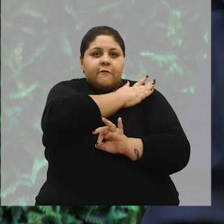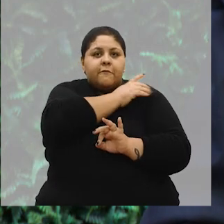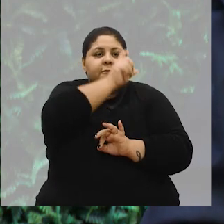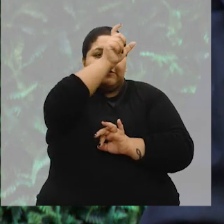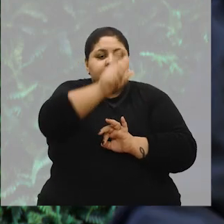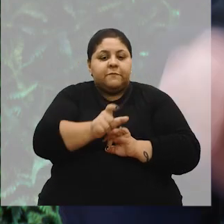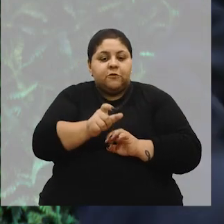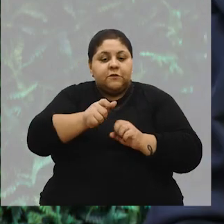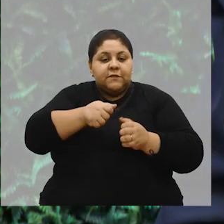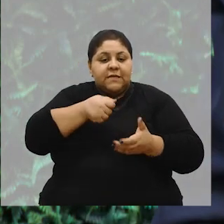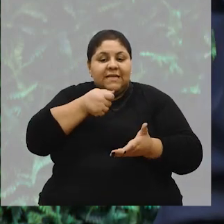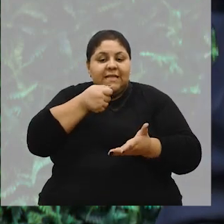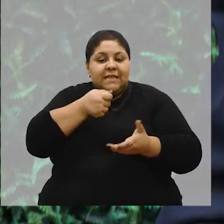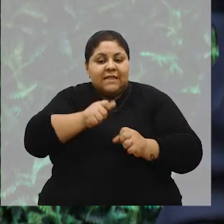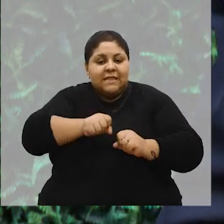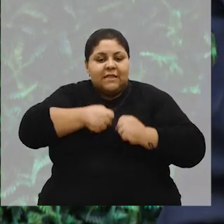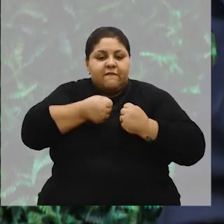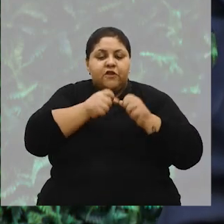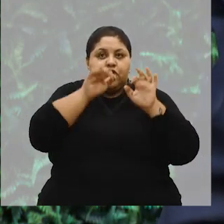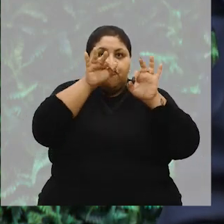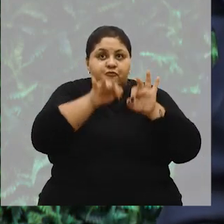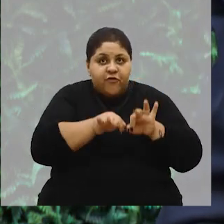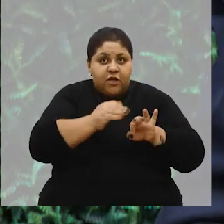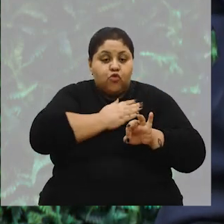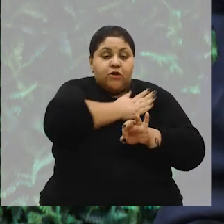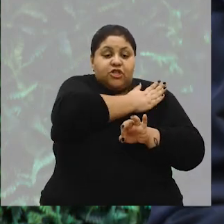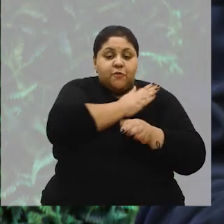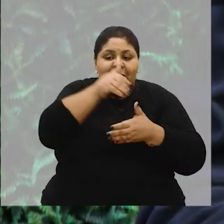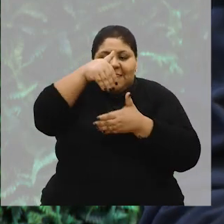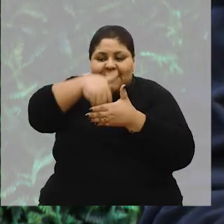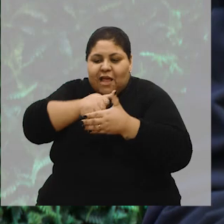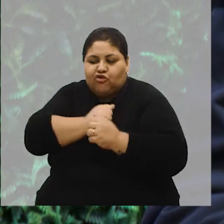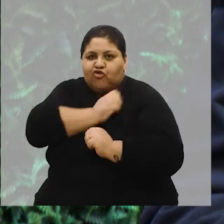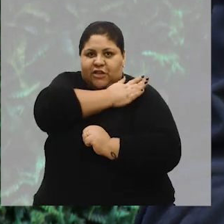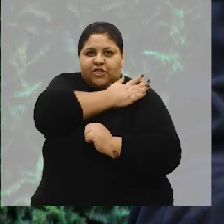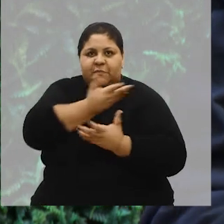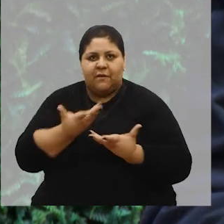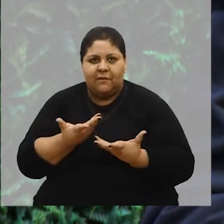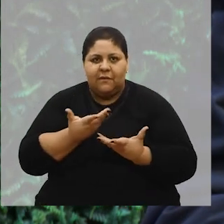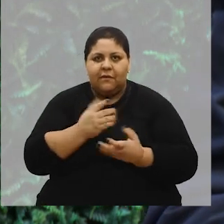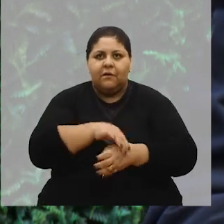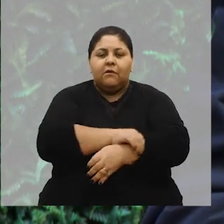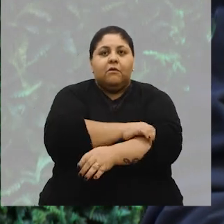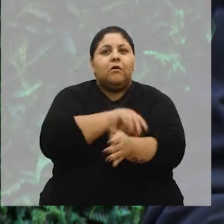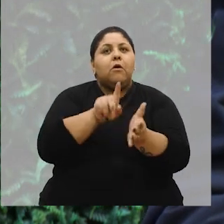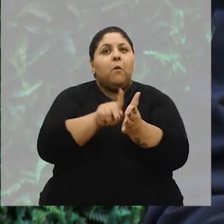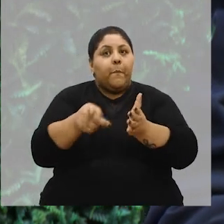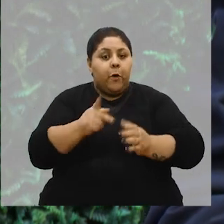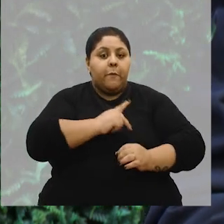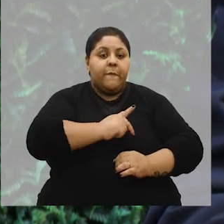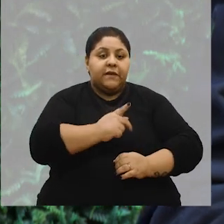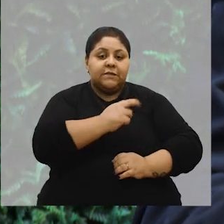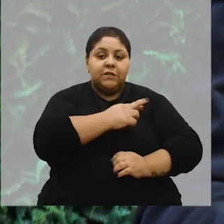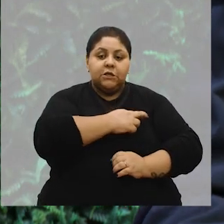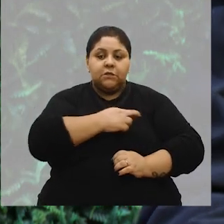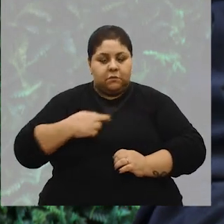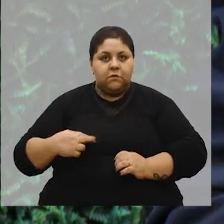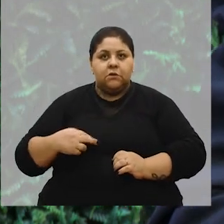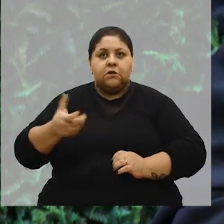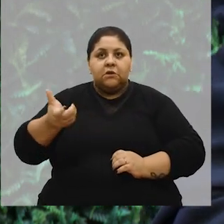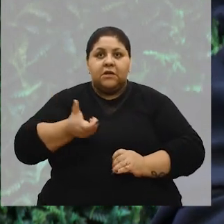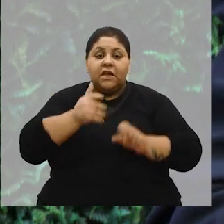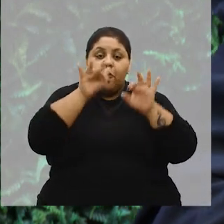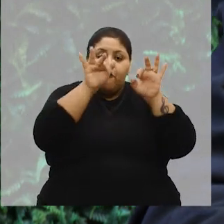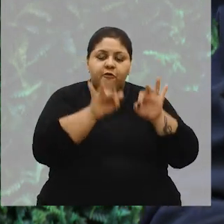defendiam o fim do regime dentro do regime. Dentro do regime. O próprio presidente da República, que queria